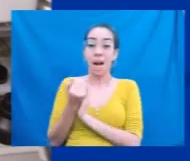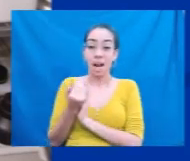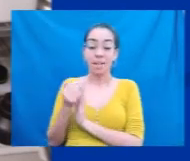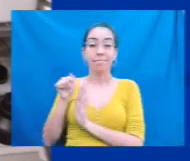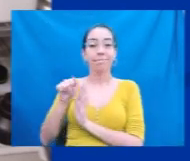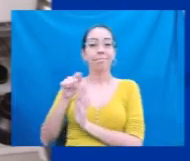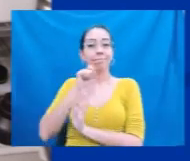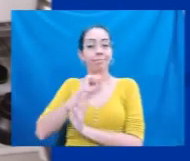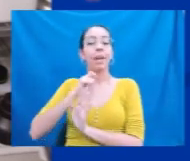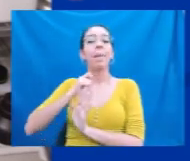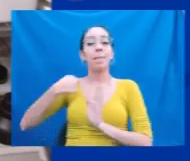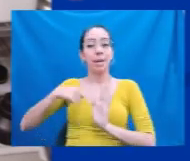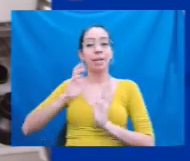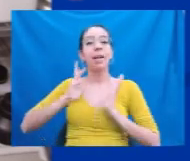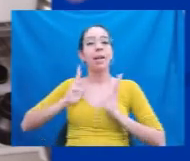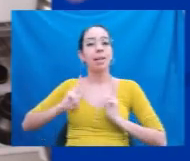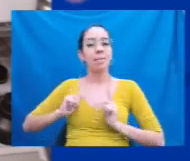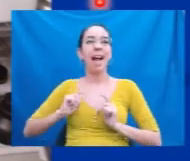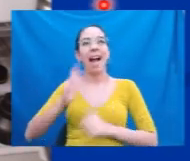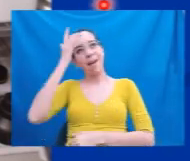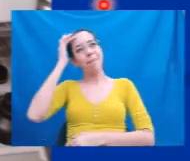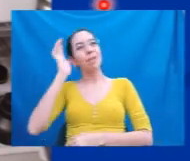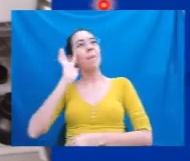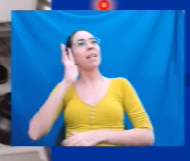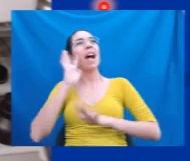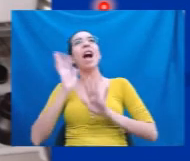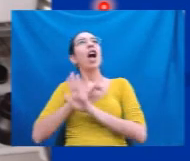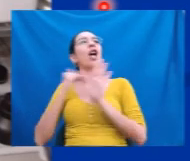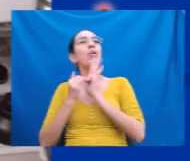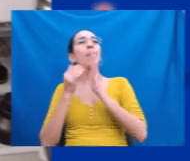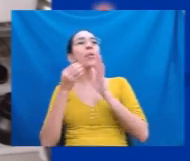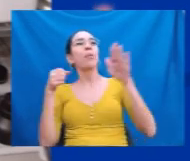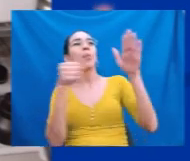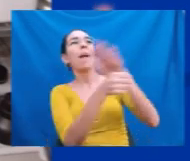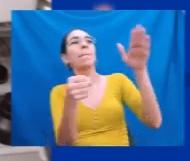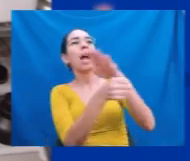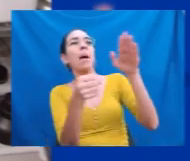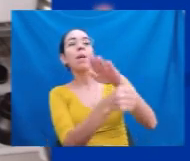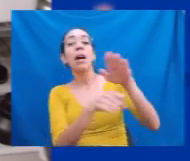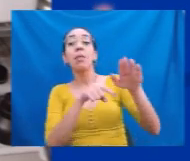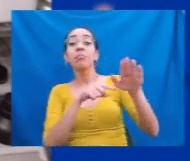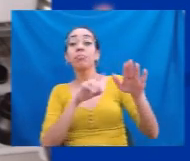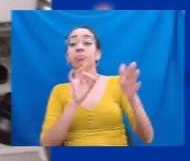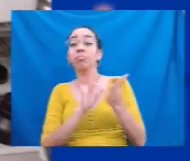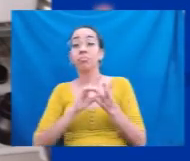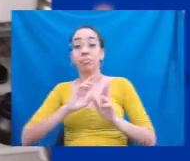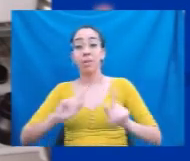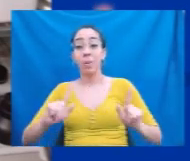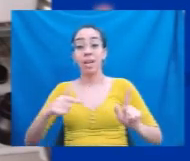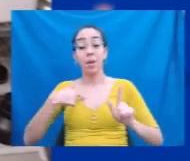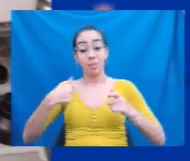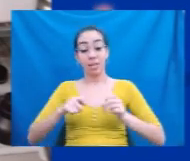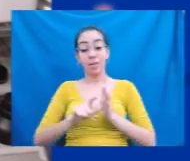temperaturas baixas. E nem sempre isso ocorre. As pessoas acham, né, que tudo tem que botar na geladeira. E não é a realidade. Eu tenho que, né,